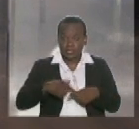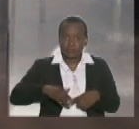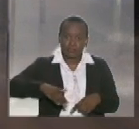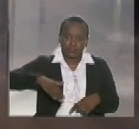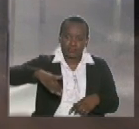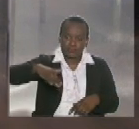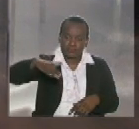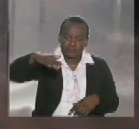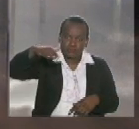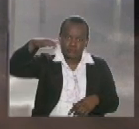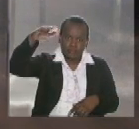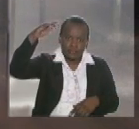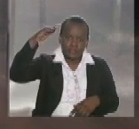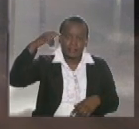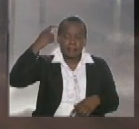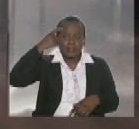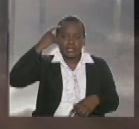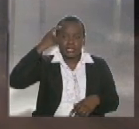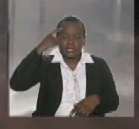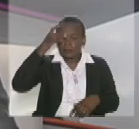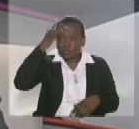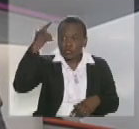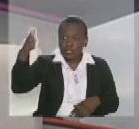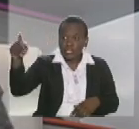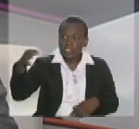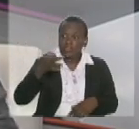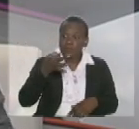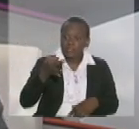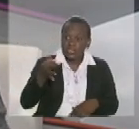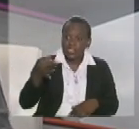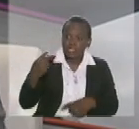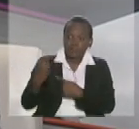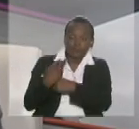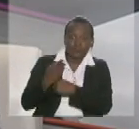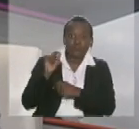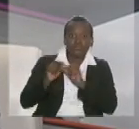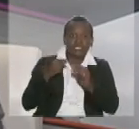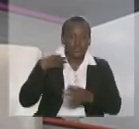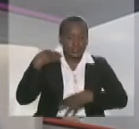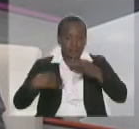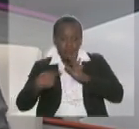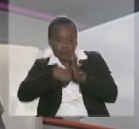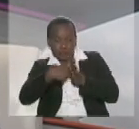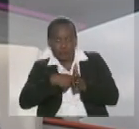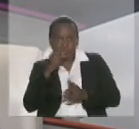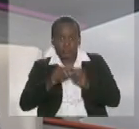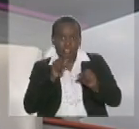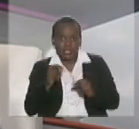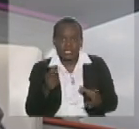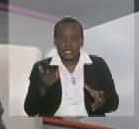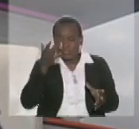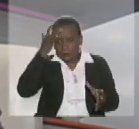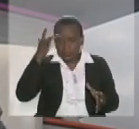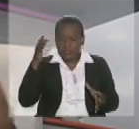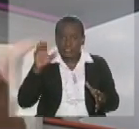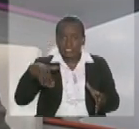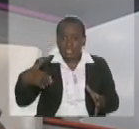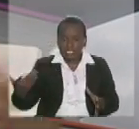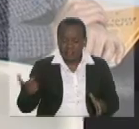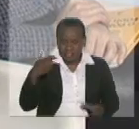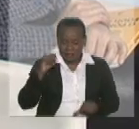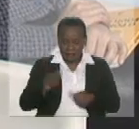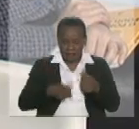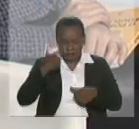acho que a gente cresce baseado no que os outros esperam da gente, né? No julgamento dos outros, e isso